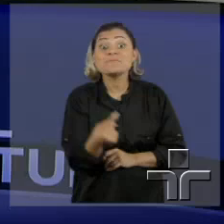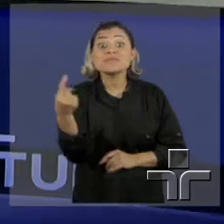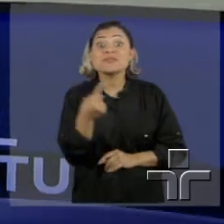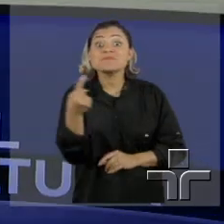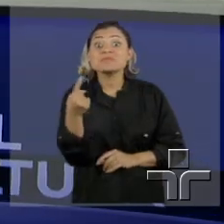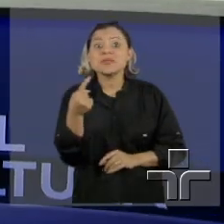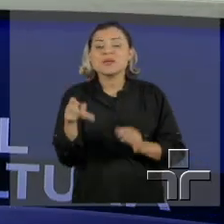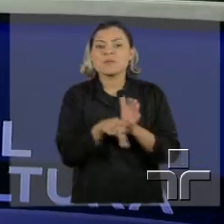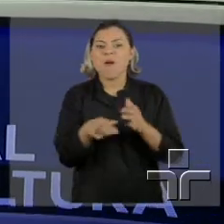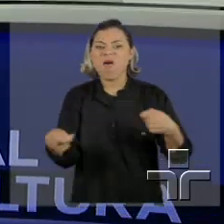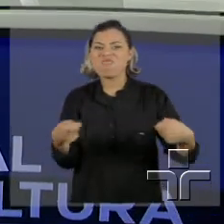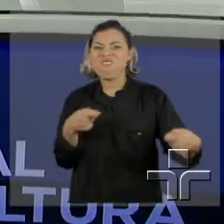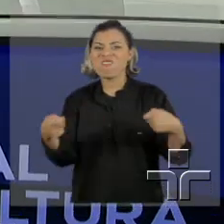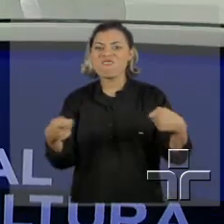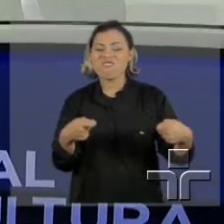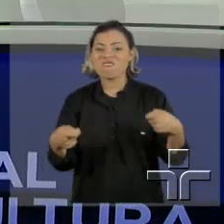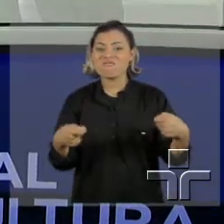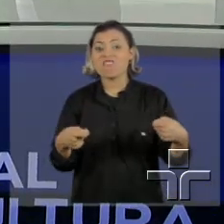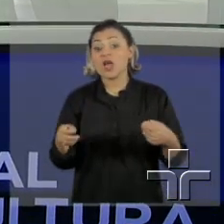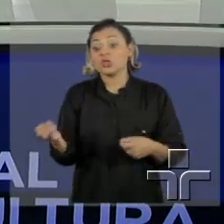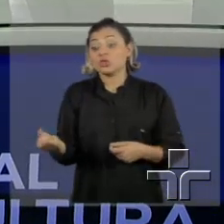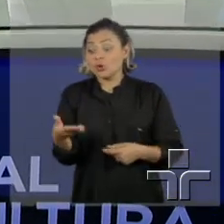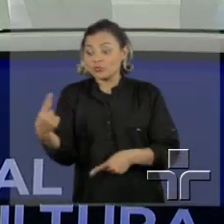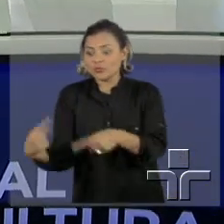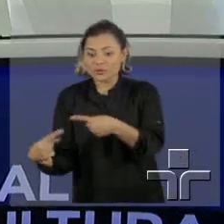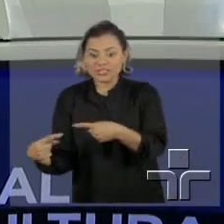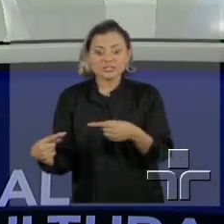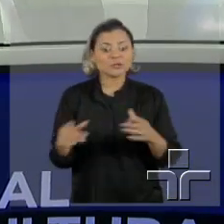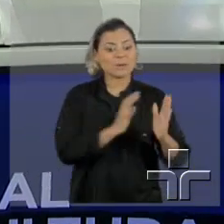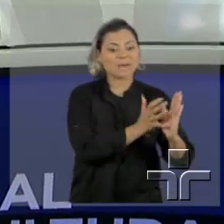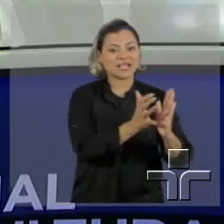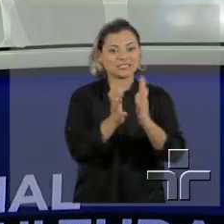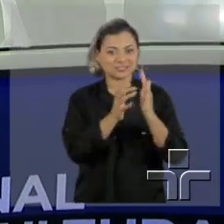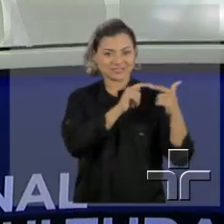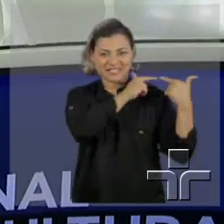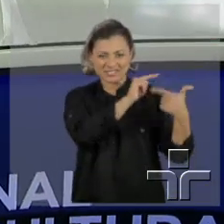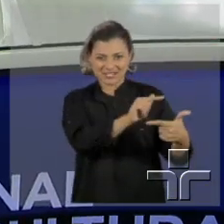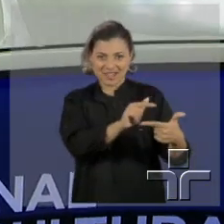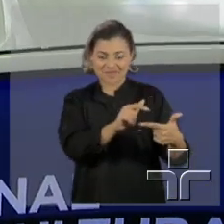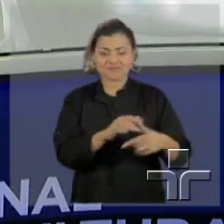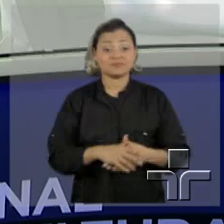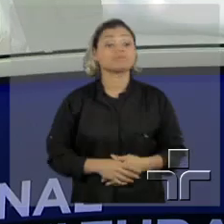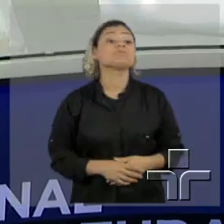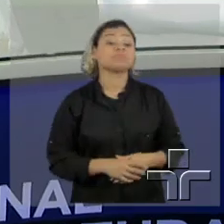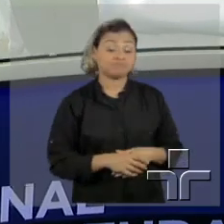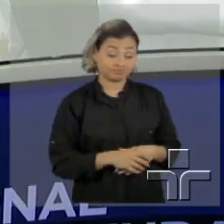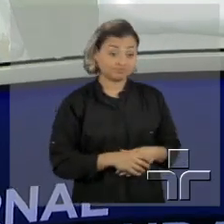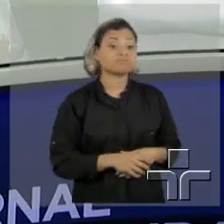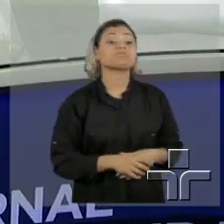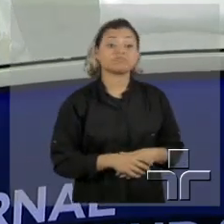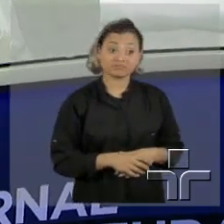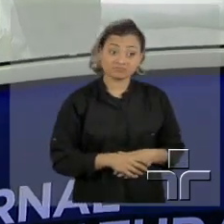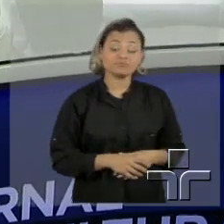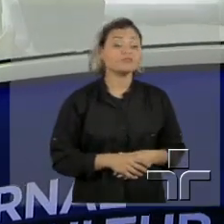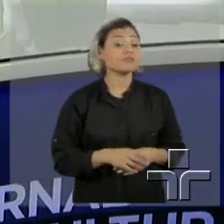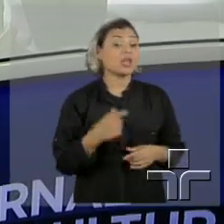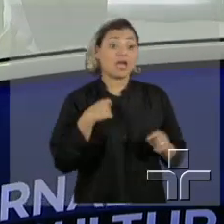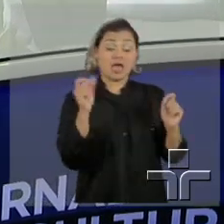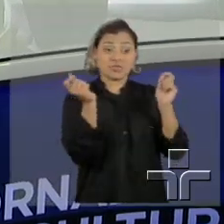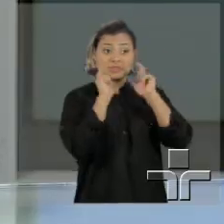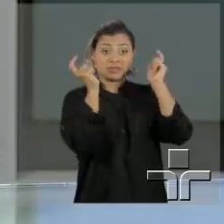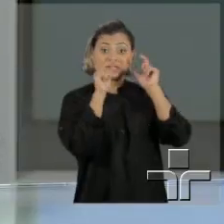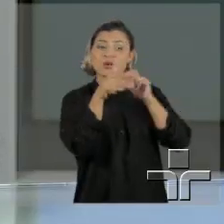essa nova geração de parlamentares e os partidos, né, e as suas legendas. Sim, o que me chama a atenção é que, acho que o professor deve concordar